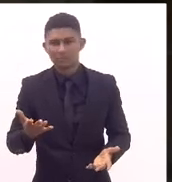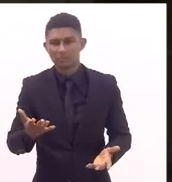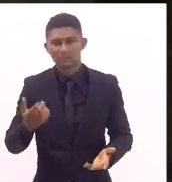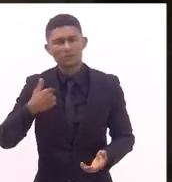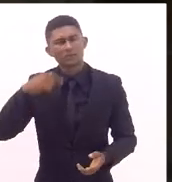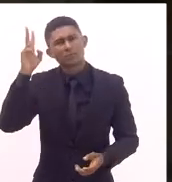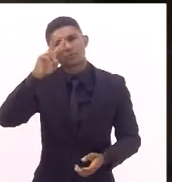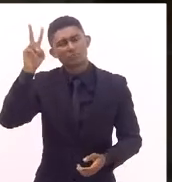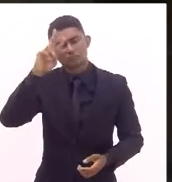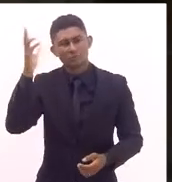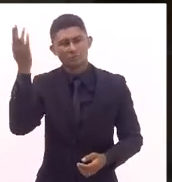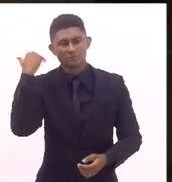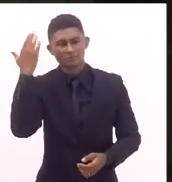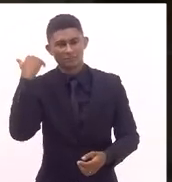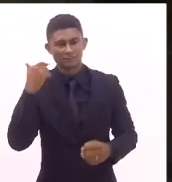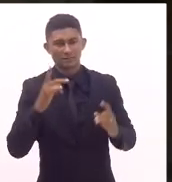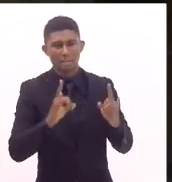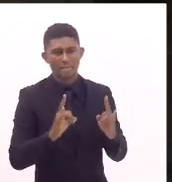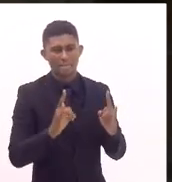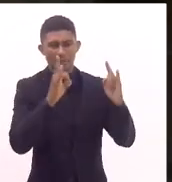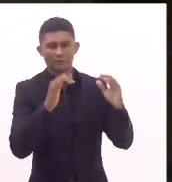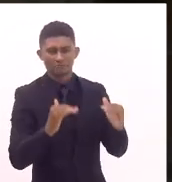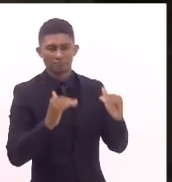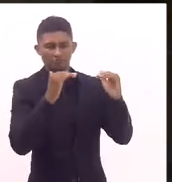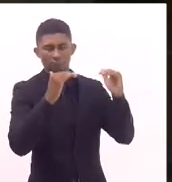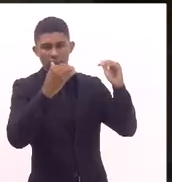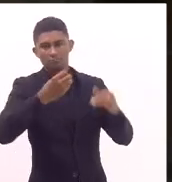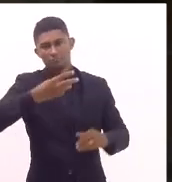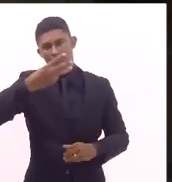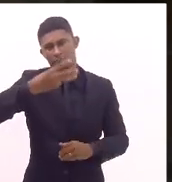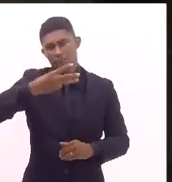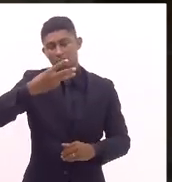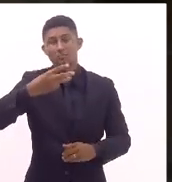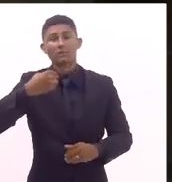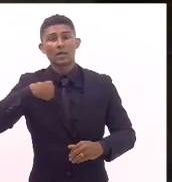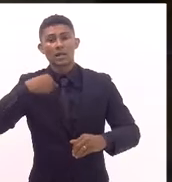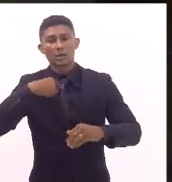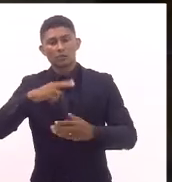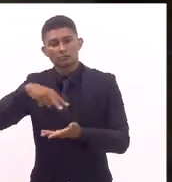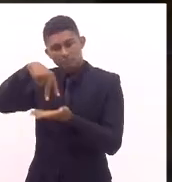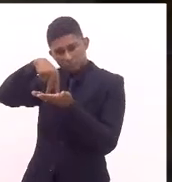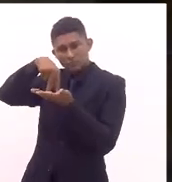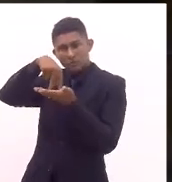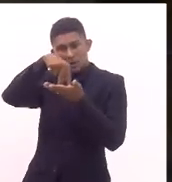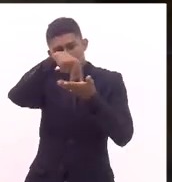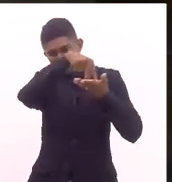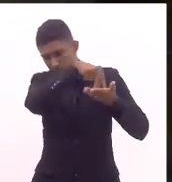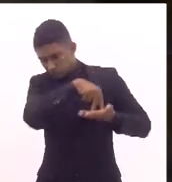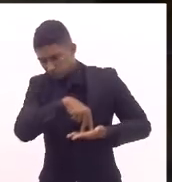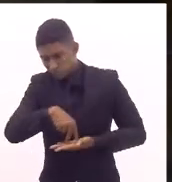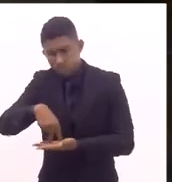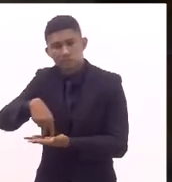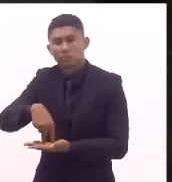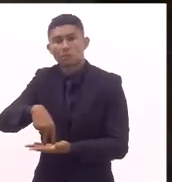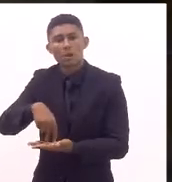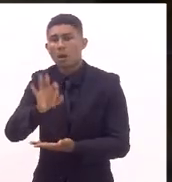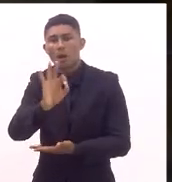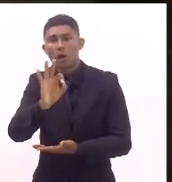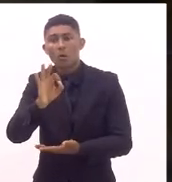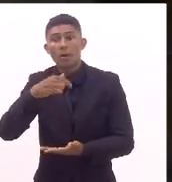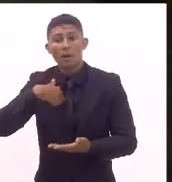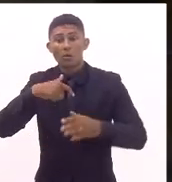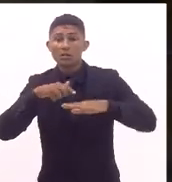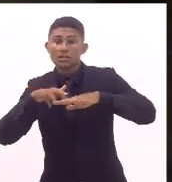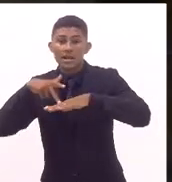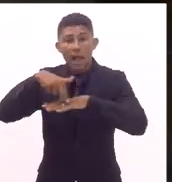ficava às vezes no gabinete do terceiro andar eu disse que ia me dizer nem de elevador aconteceu alguma coisa no plenário eu dizia pela escada para chegar lá